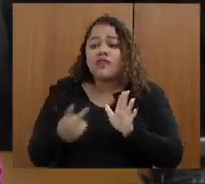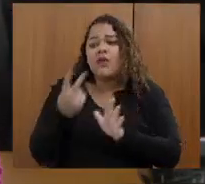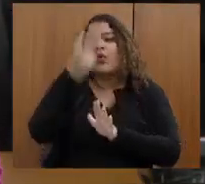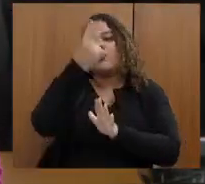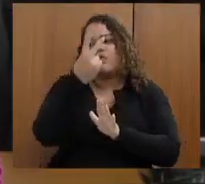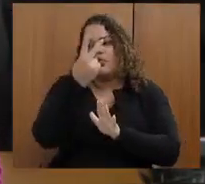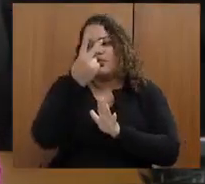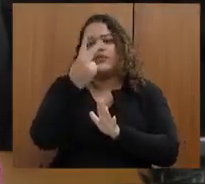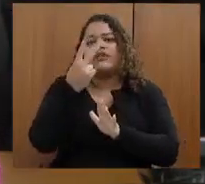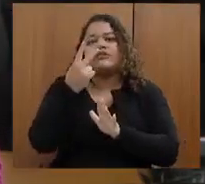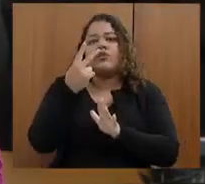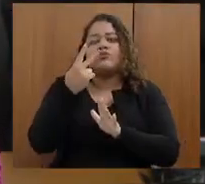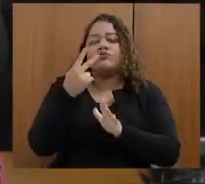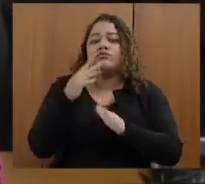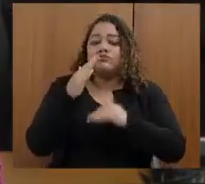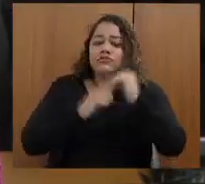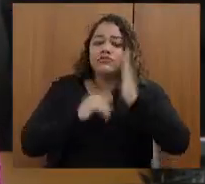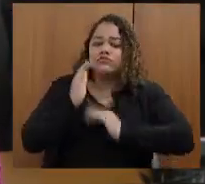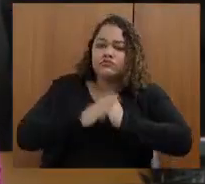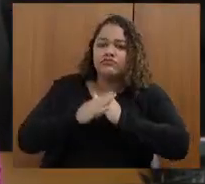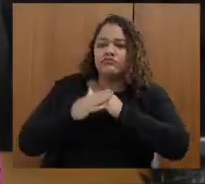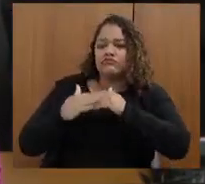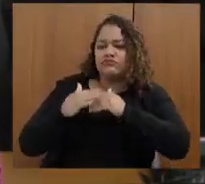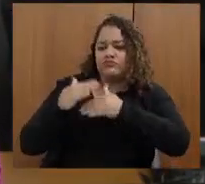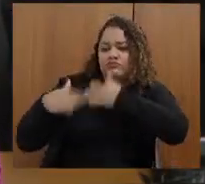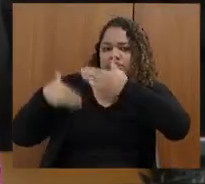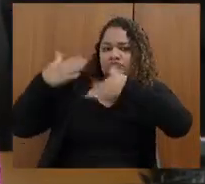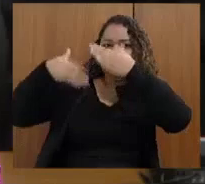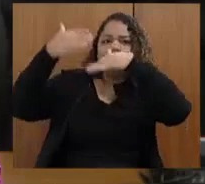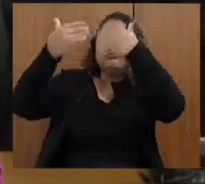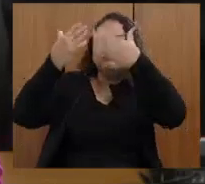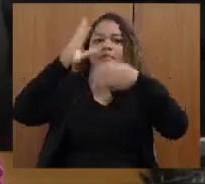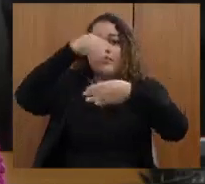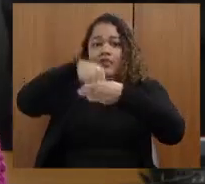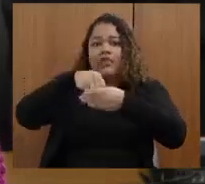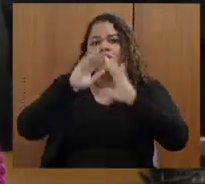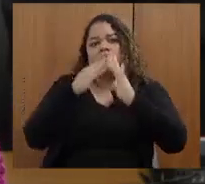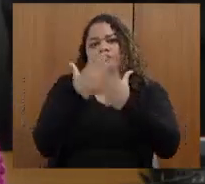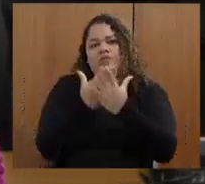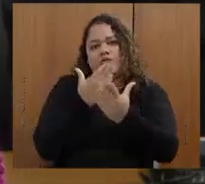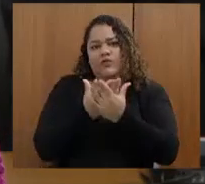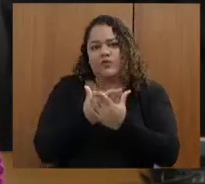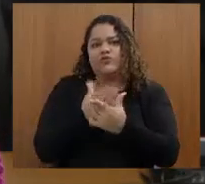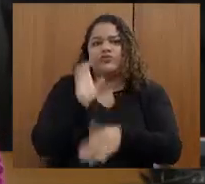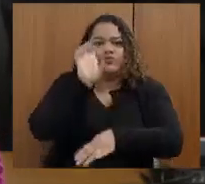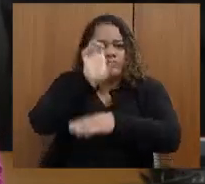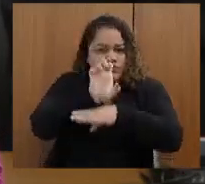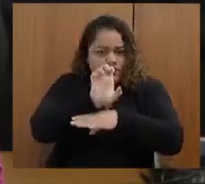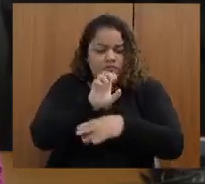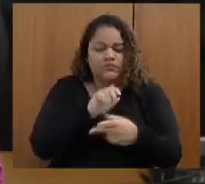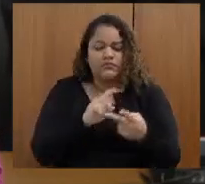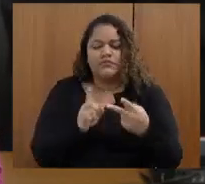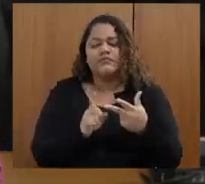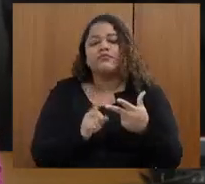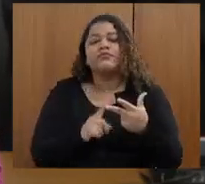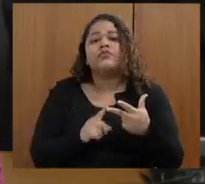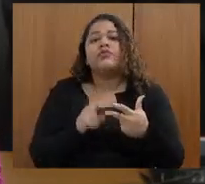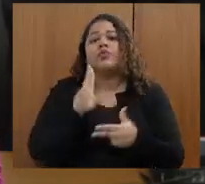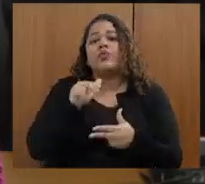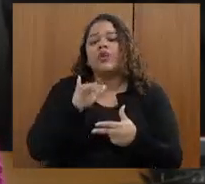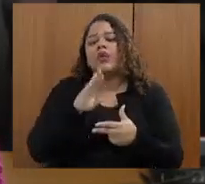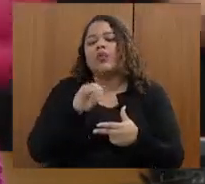a educação básica da rede estadual e no âmbito do ensino superior UEMG unimontes Quais são as políticas públicas incluindo